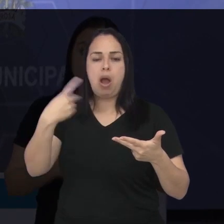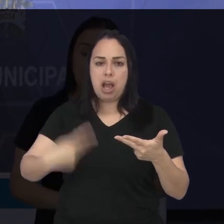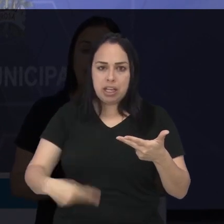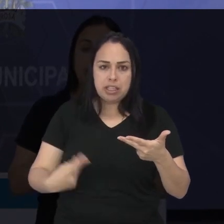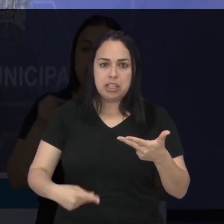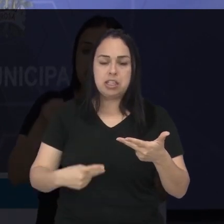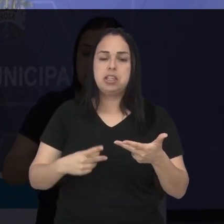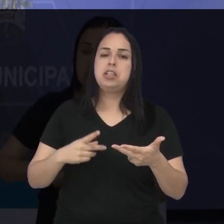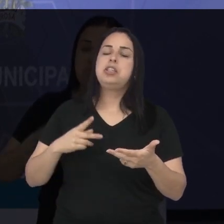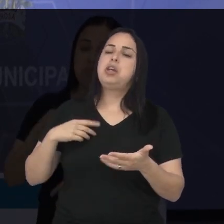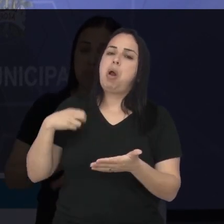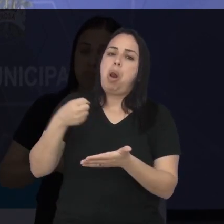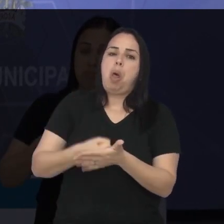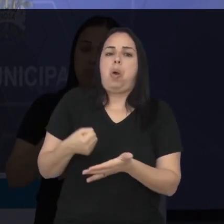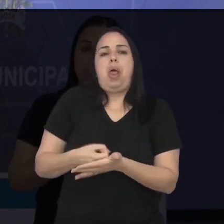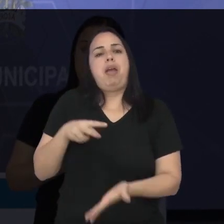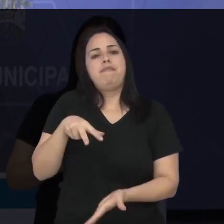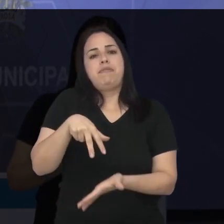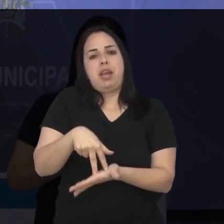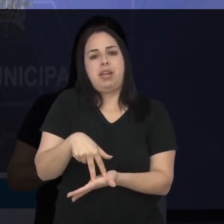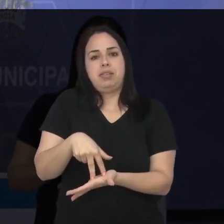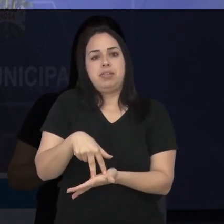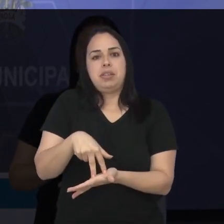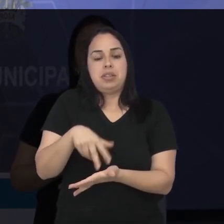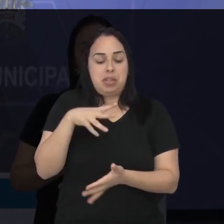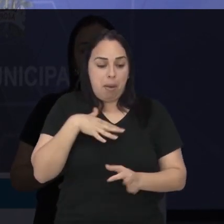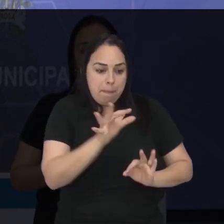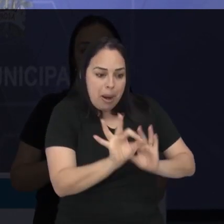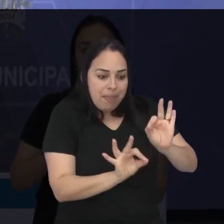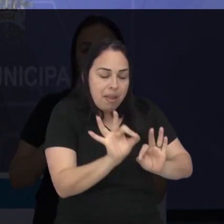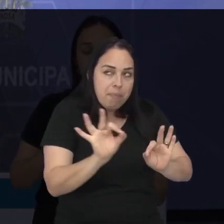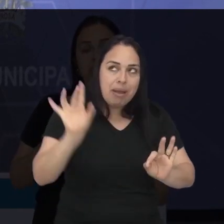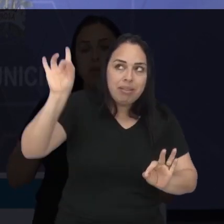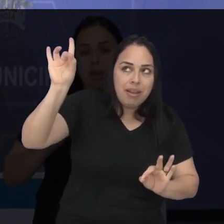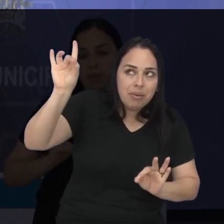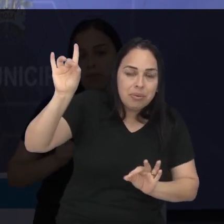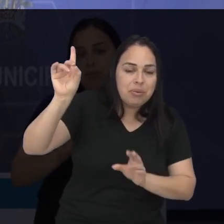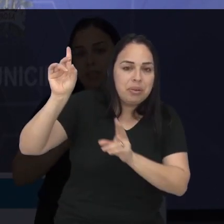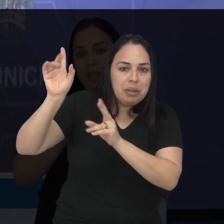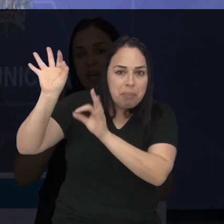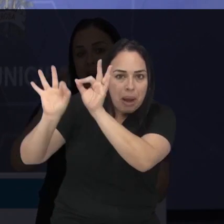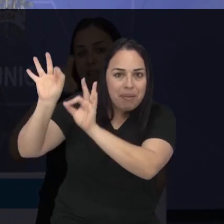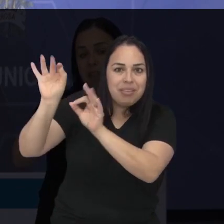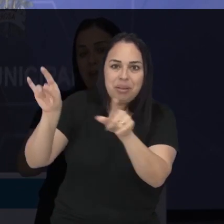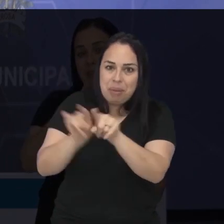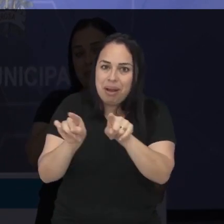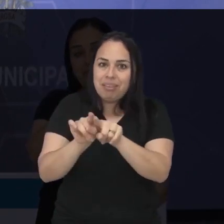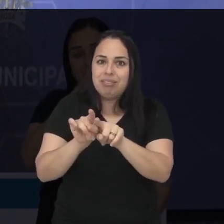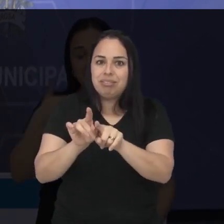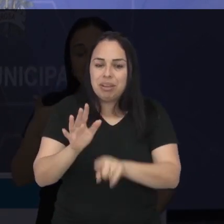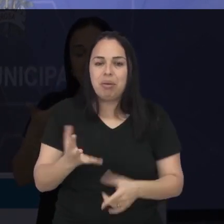bom combate. E, se Deus não mudar os nossos planos, assim pretendo permanecer até meus últimos dias.